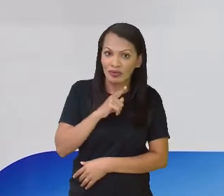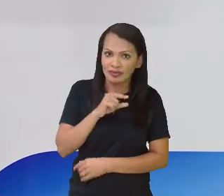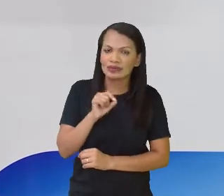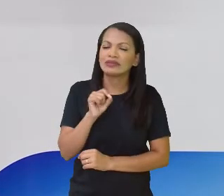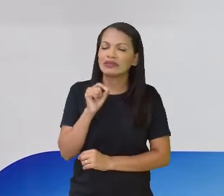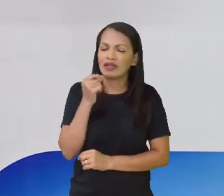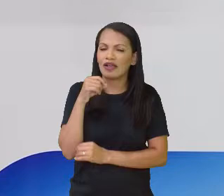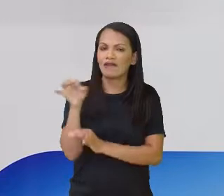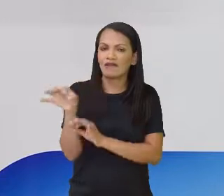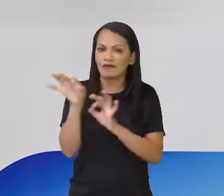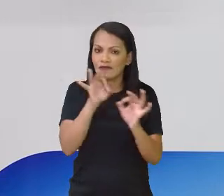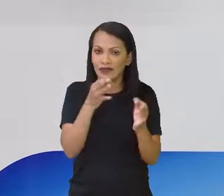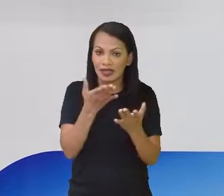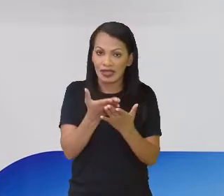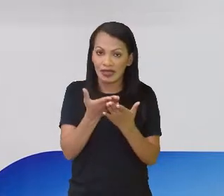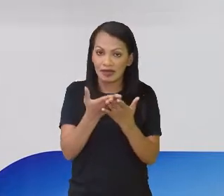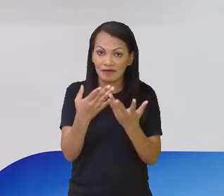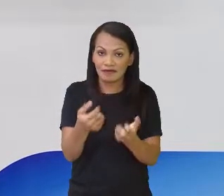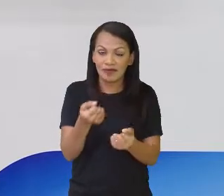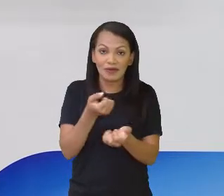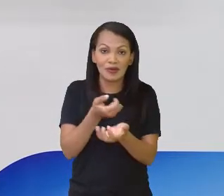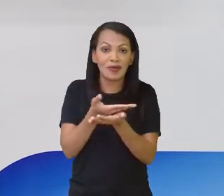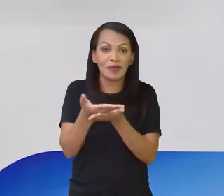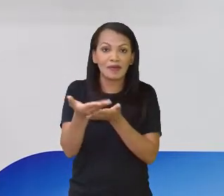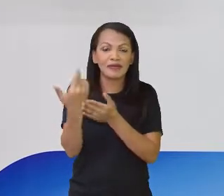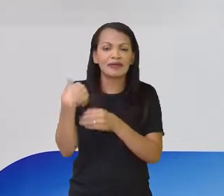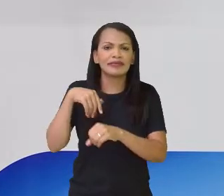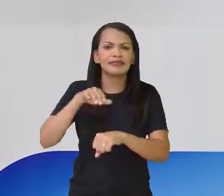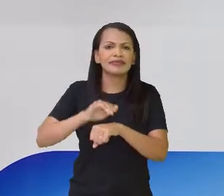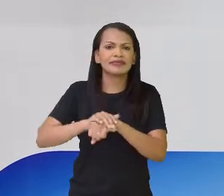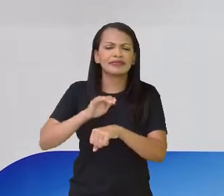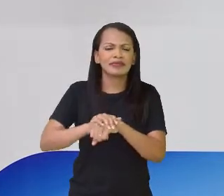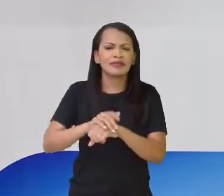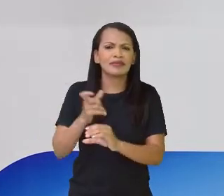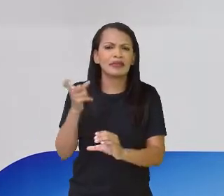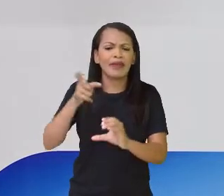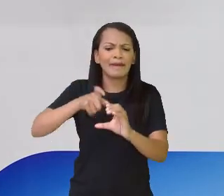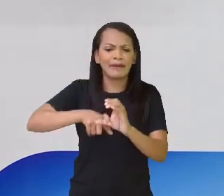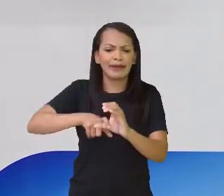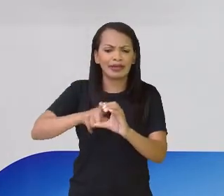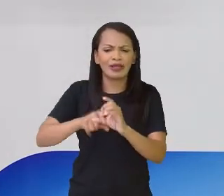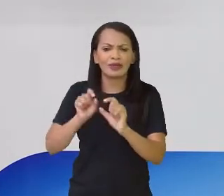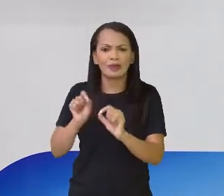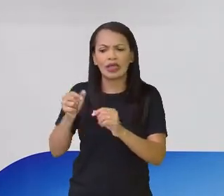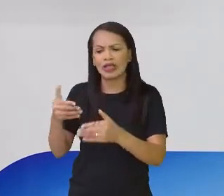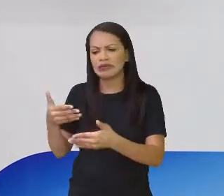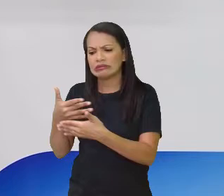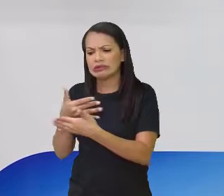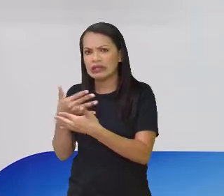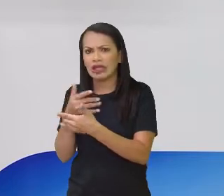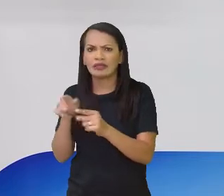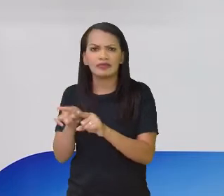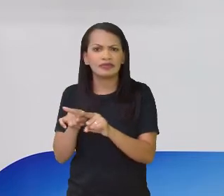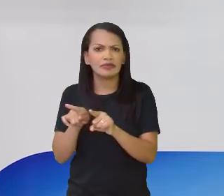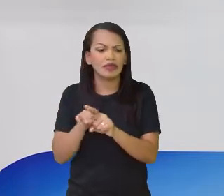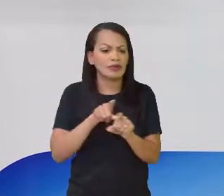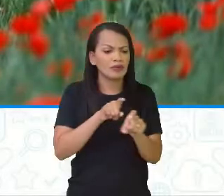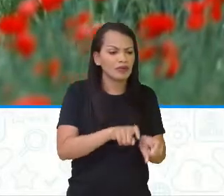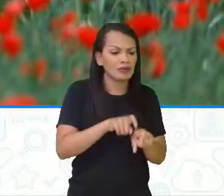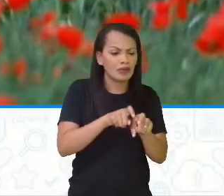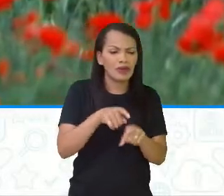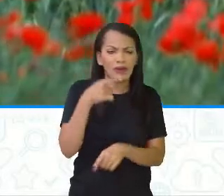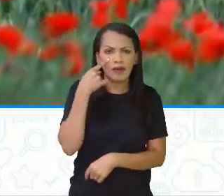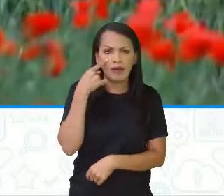seguindo. Vamos embora. Vamos conversar sobre interdependência entre cidade e o campo. Eu quero que a gente comece já observando